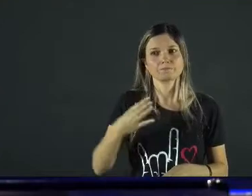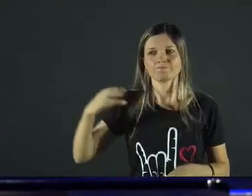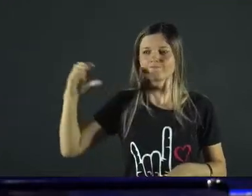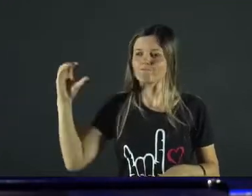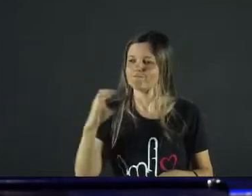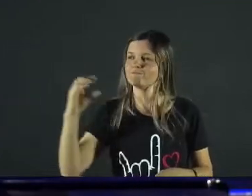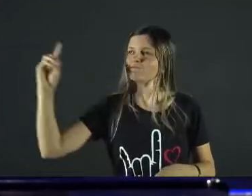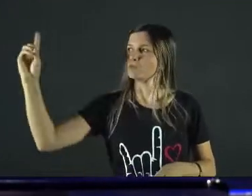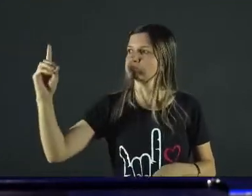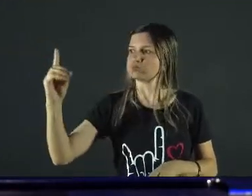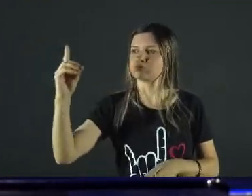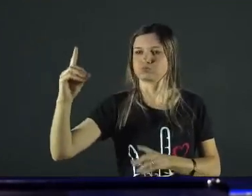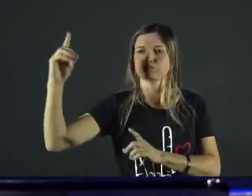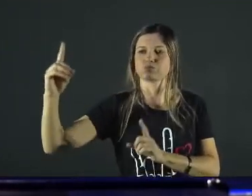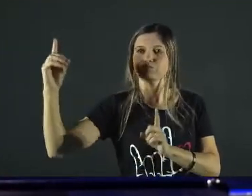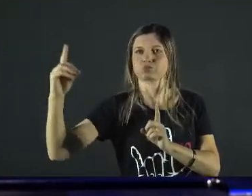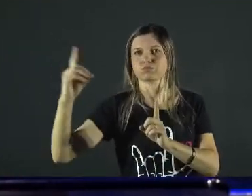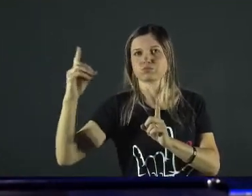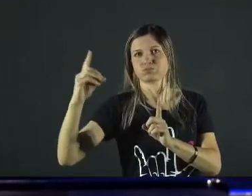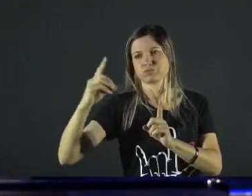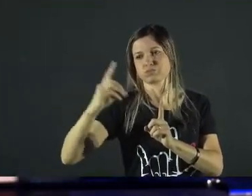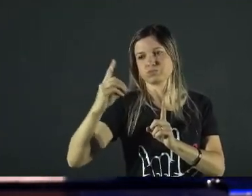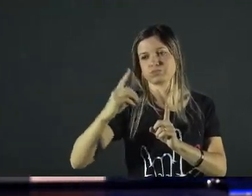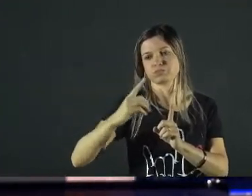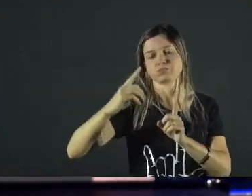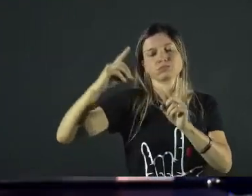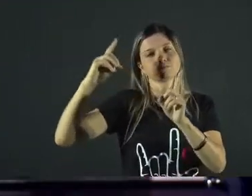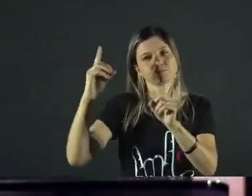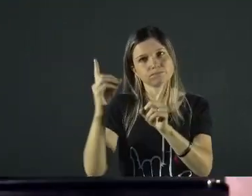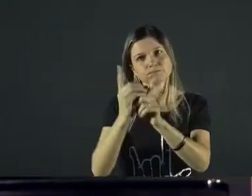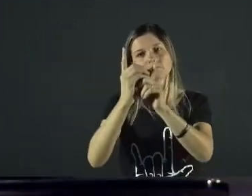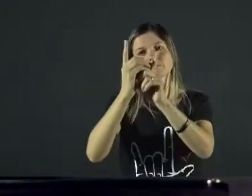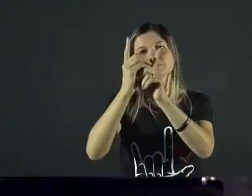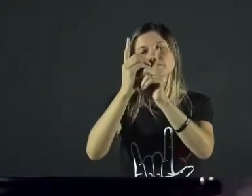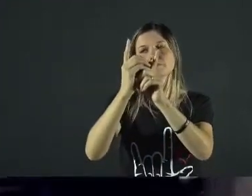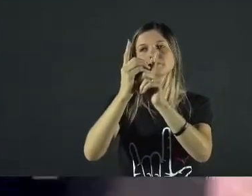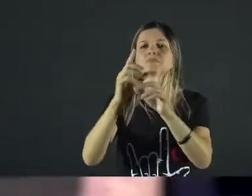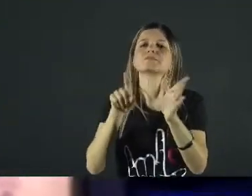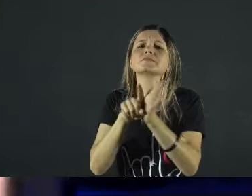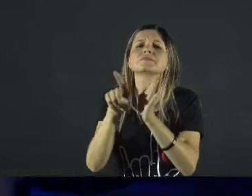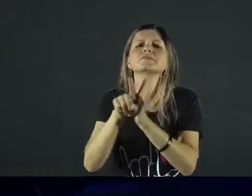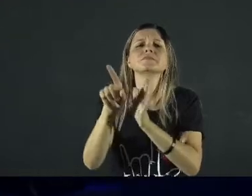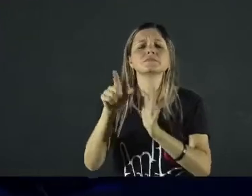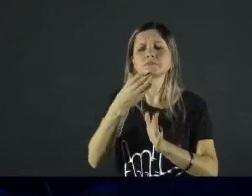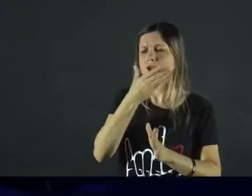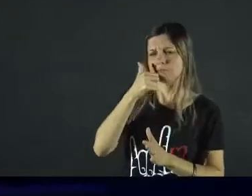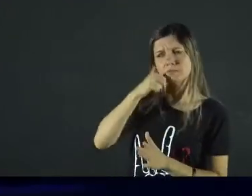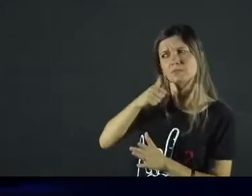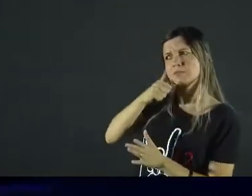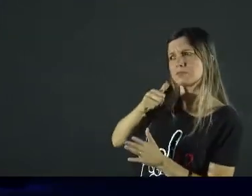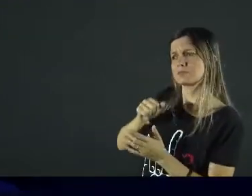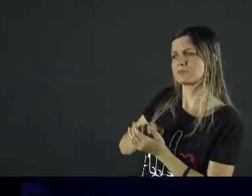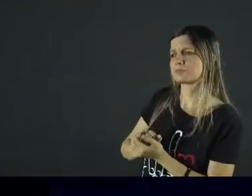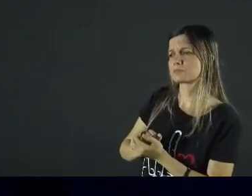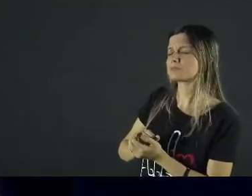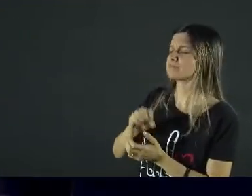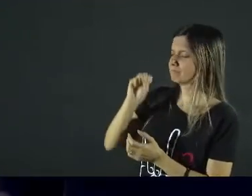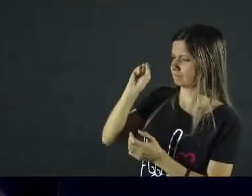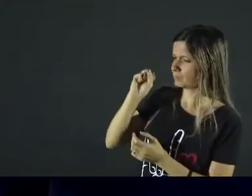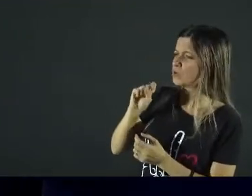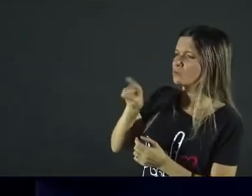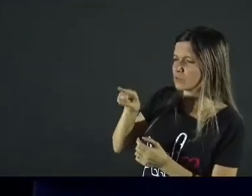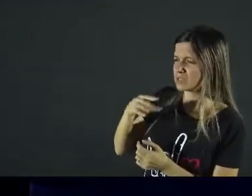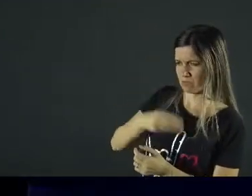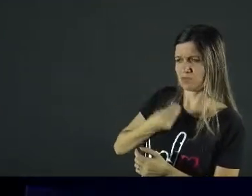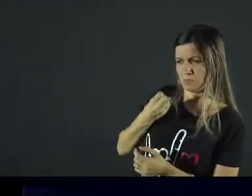Rapidamente, Geazi desceu do monte e foi ao encontro daquela mulher e perguntou para ela: está tudo bem